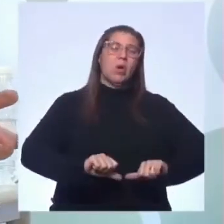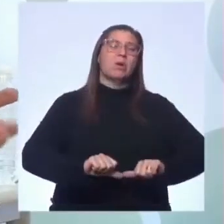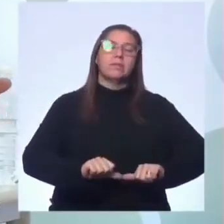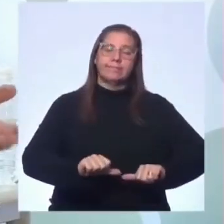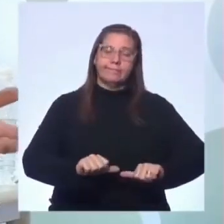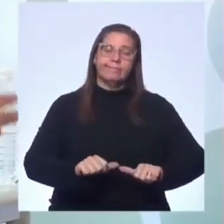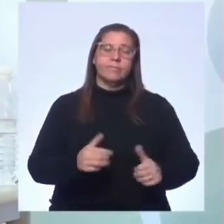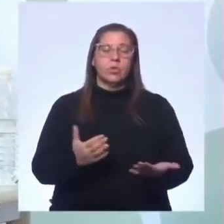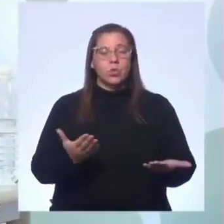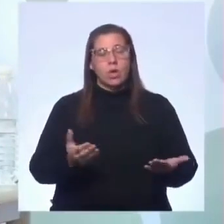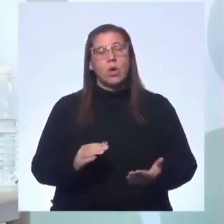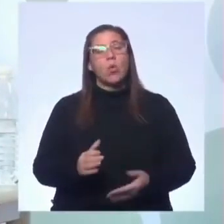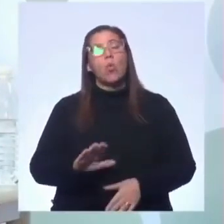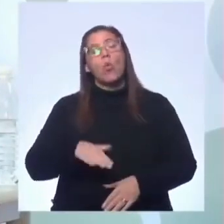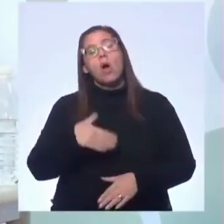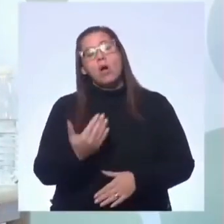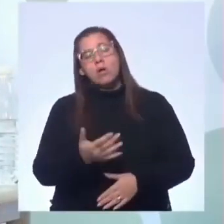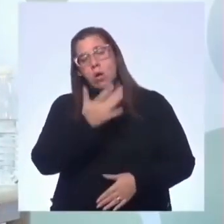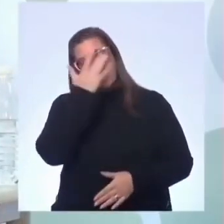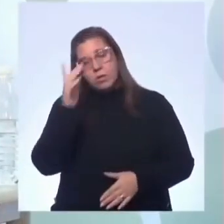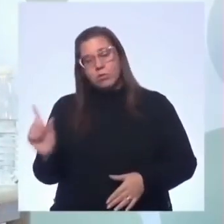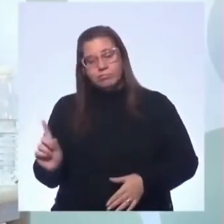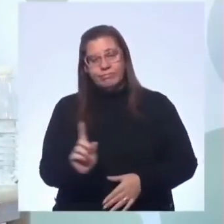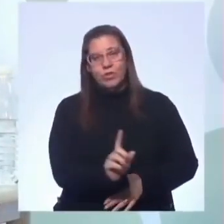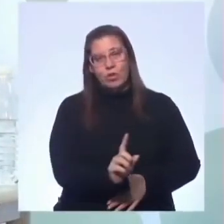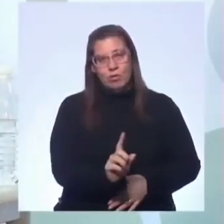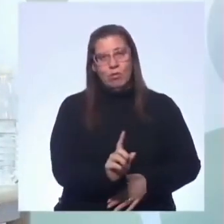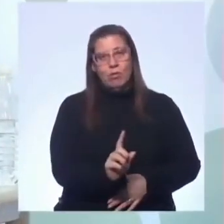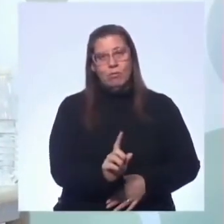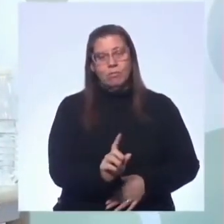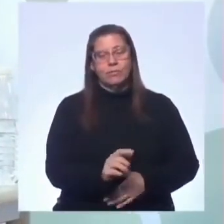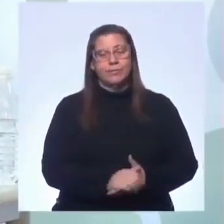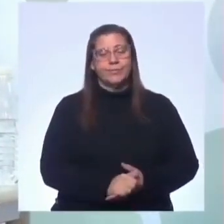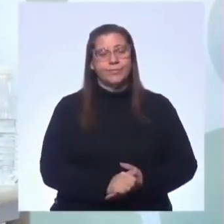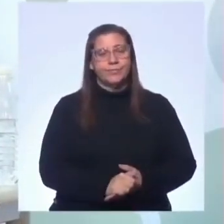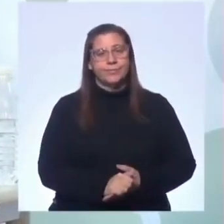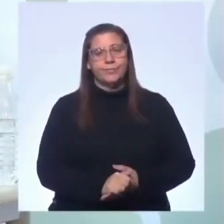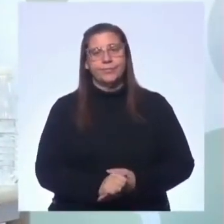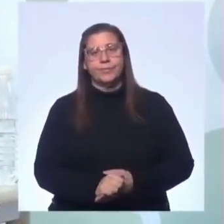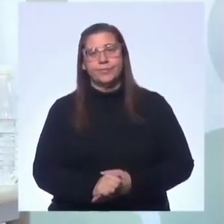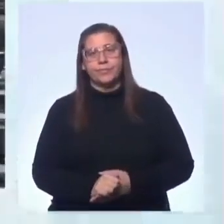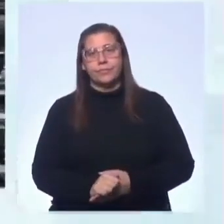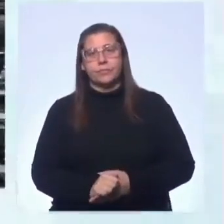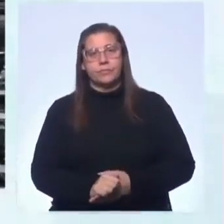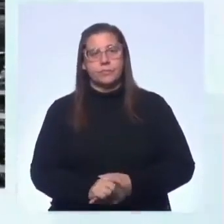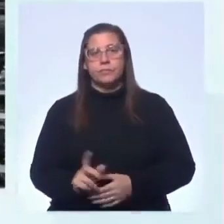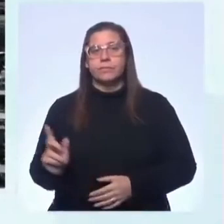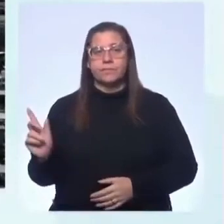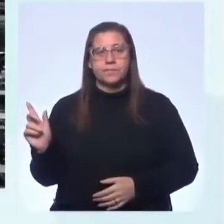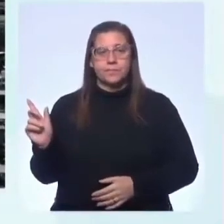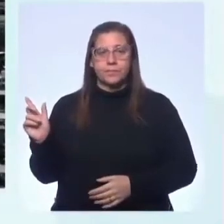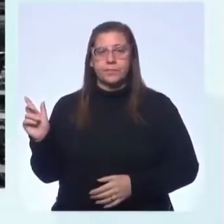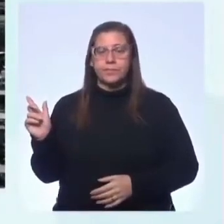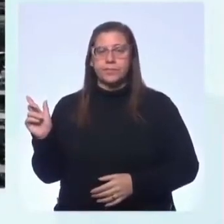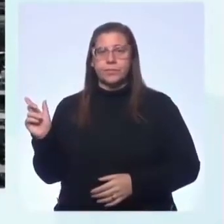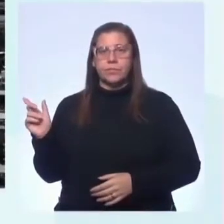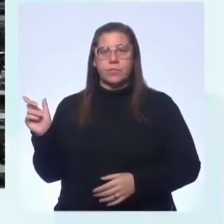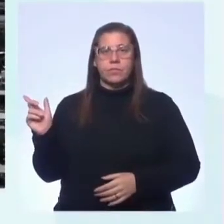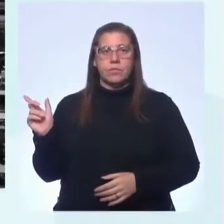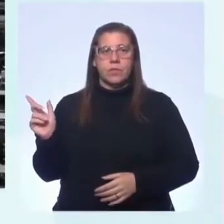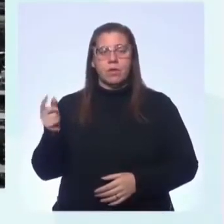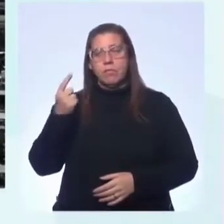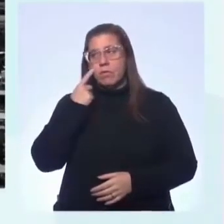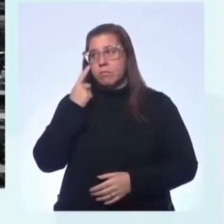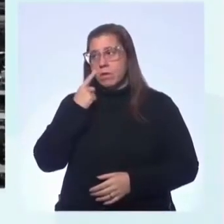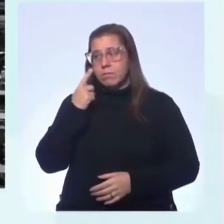foi encontrada quando a pessoa chega naquela região, tá certo? Vamos lá para a próxima tela, que aí a gente vai ver, né, uma